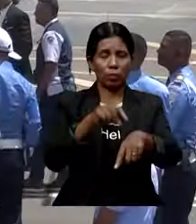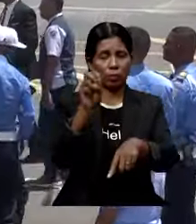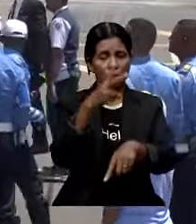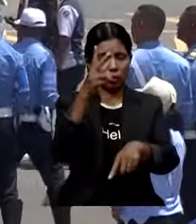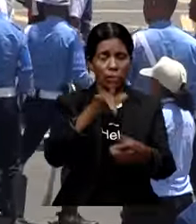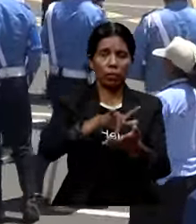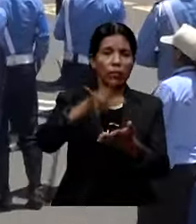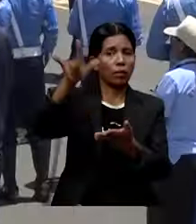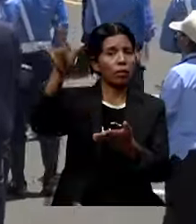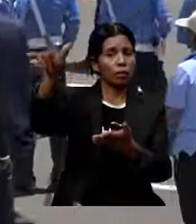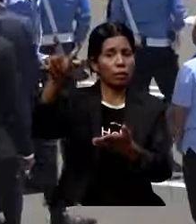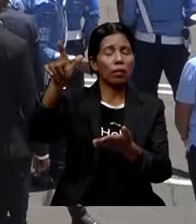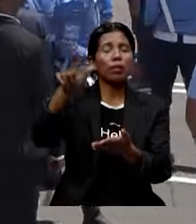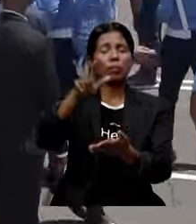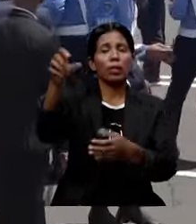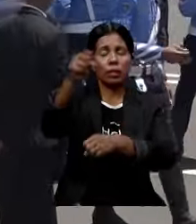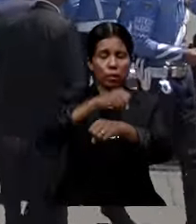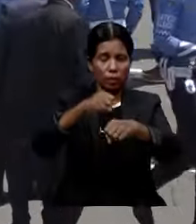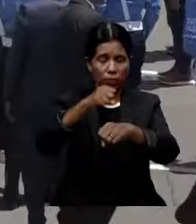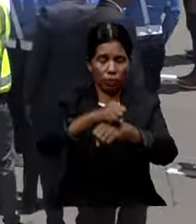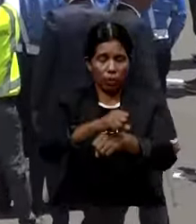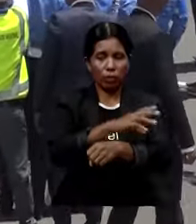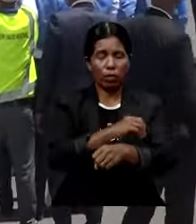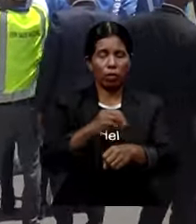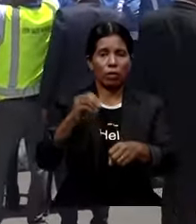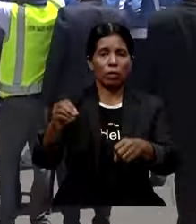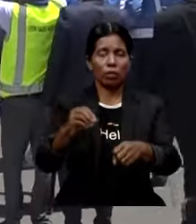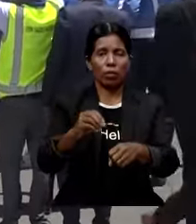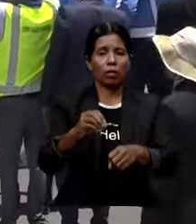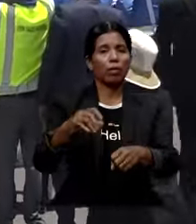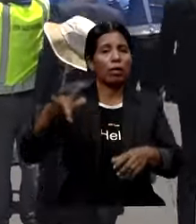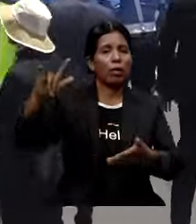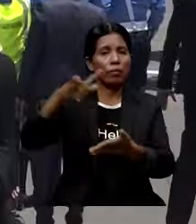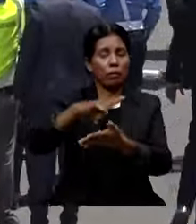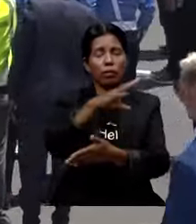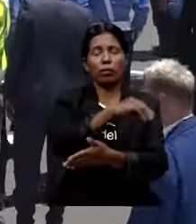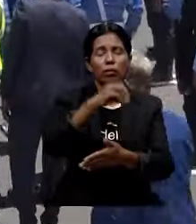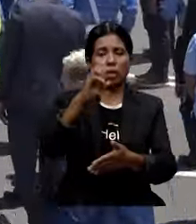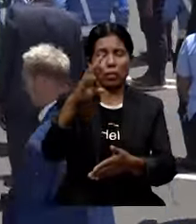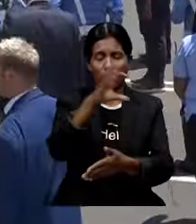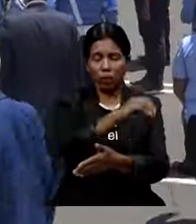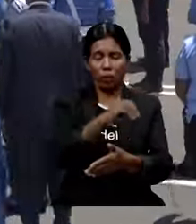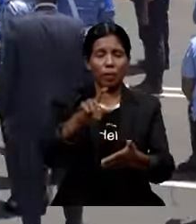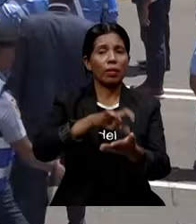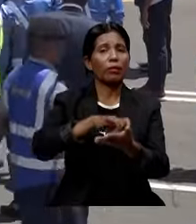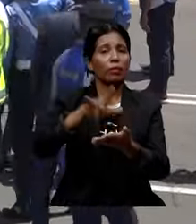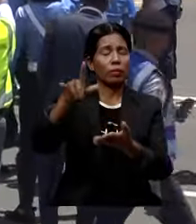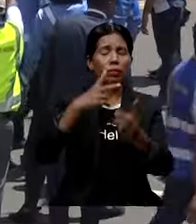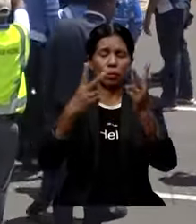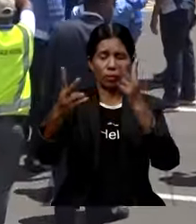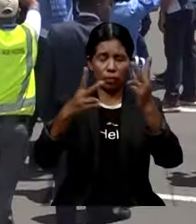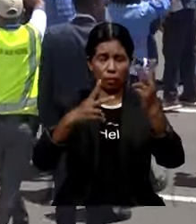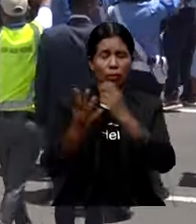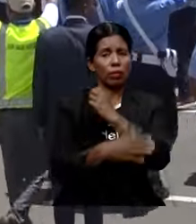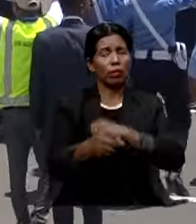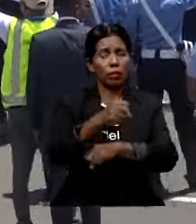disa Fali Singapura Ô avion kumal Aero vizita santu padri nason Singapura ik